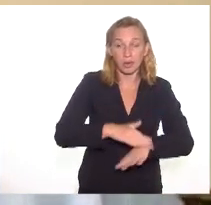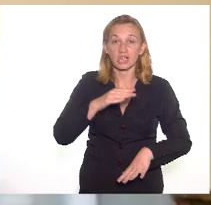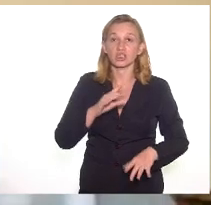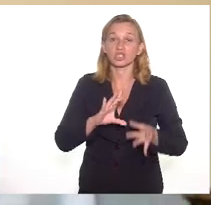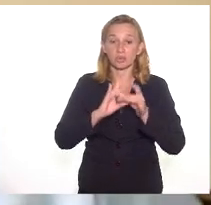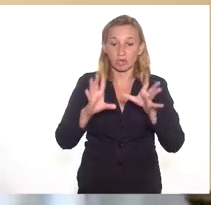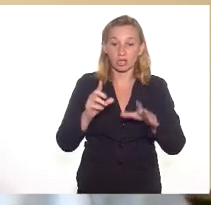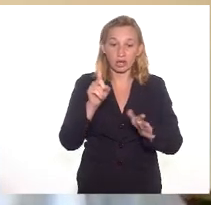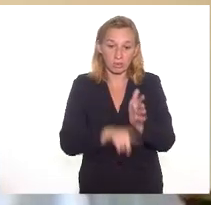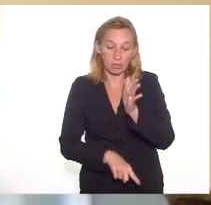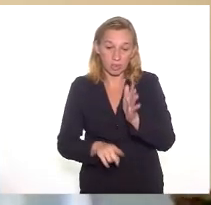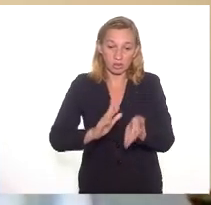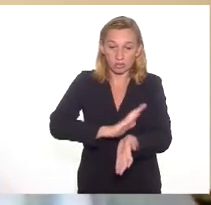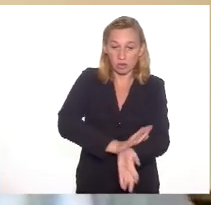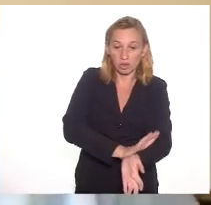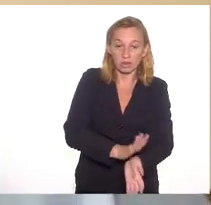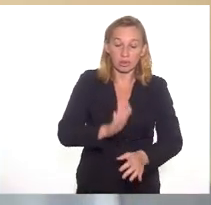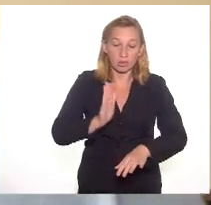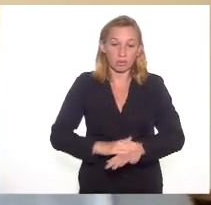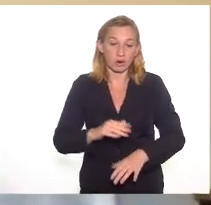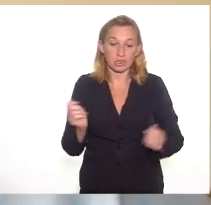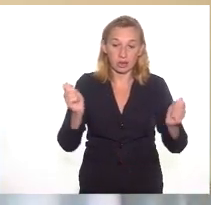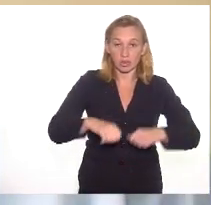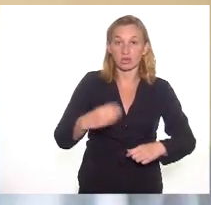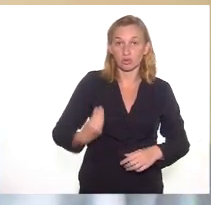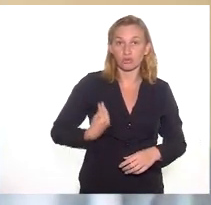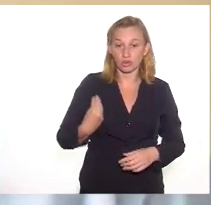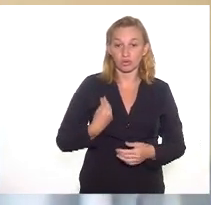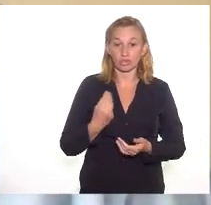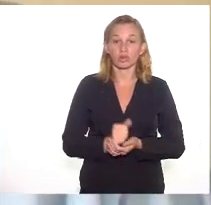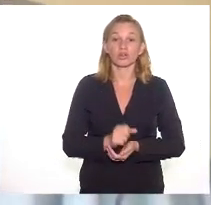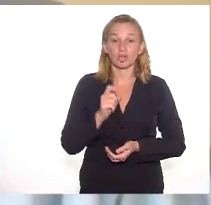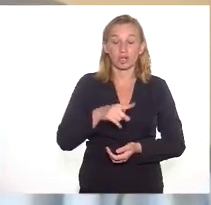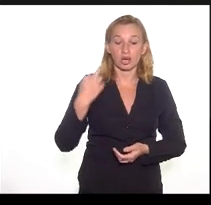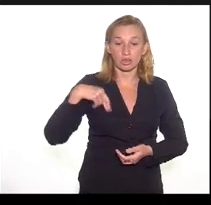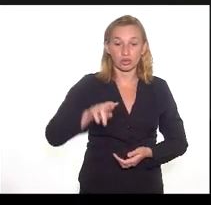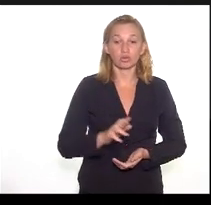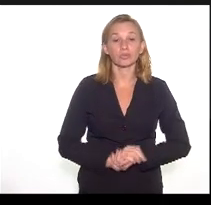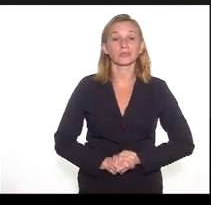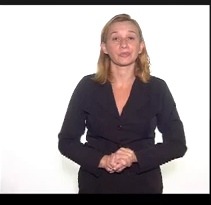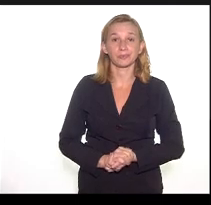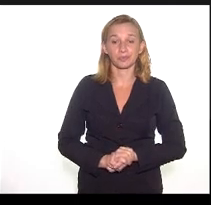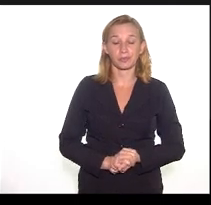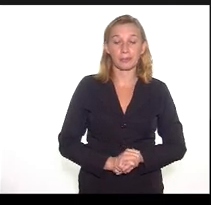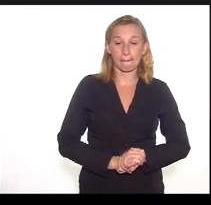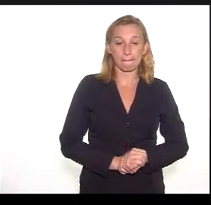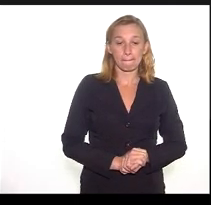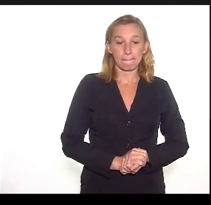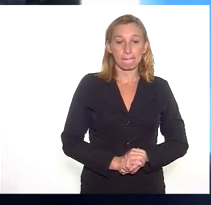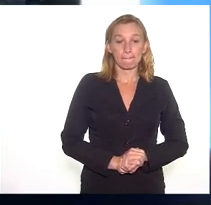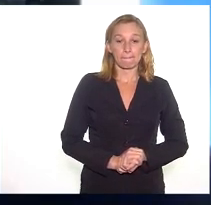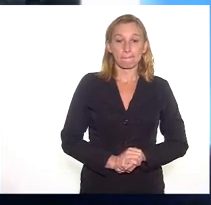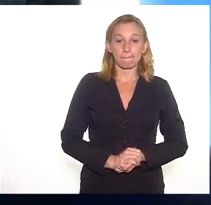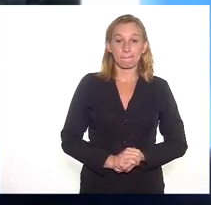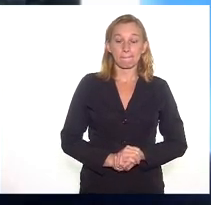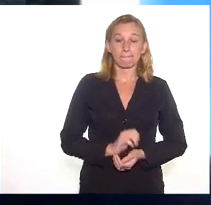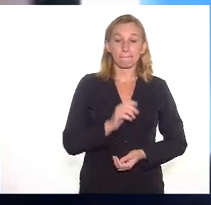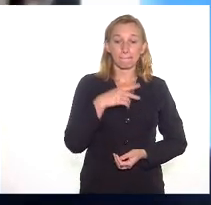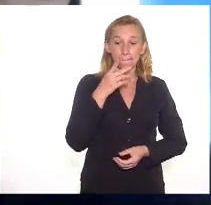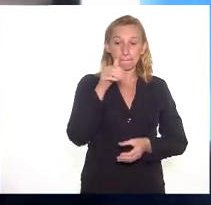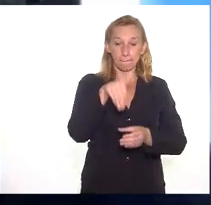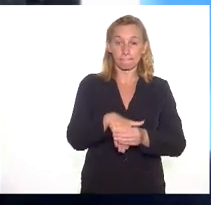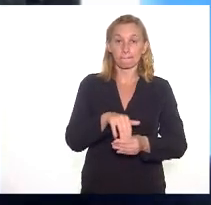menos racista e com maior capacidade do convívio interreligioso. Para a